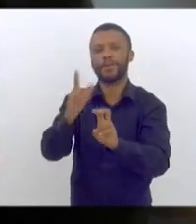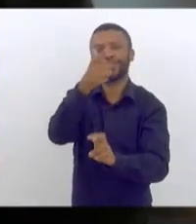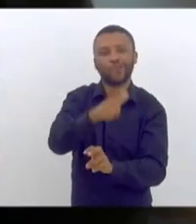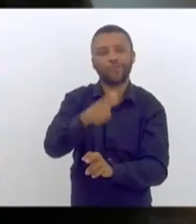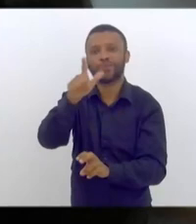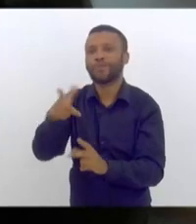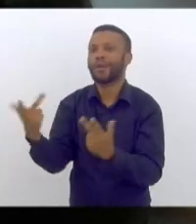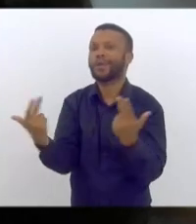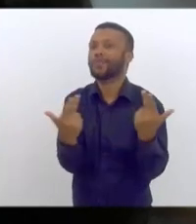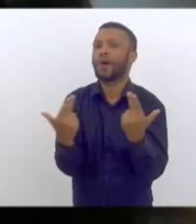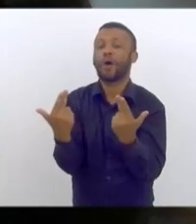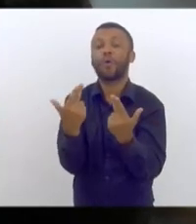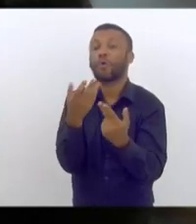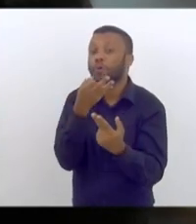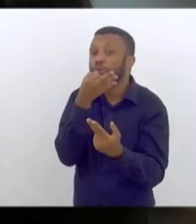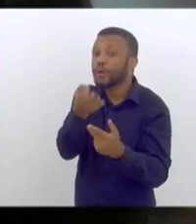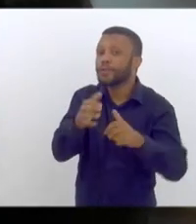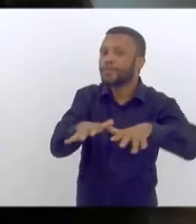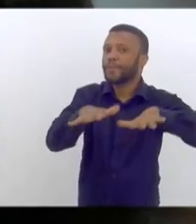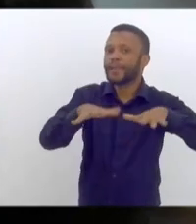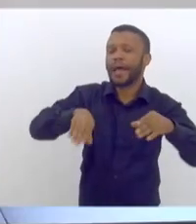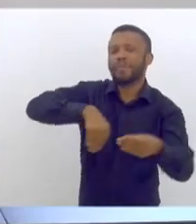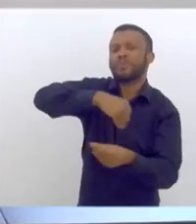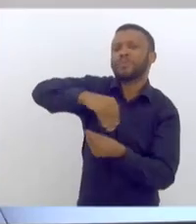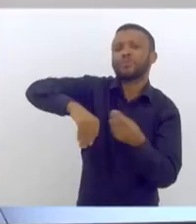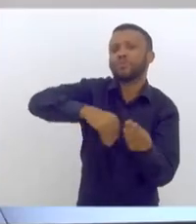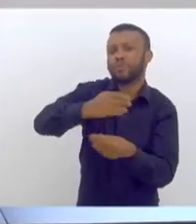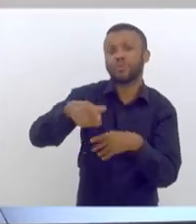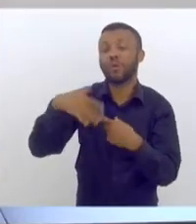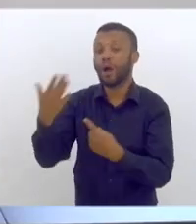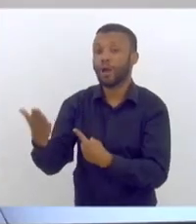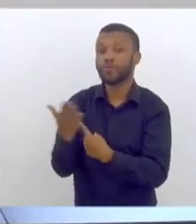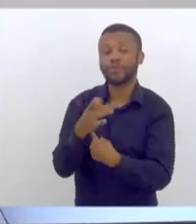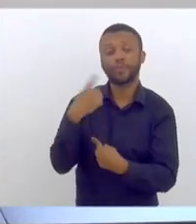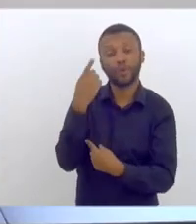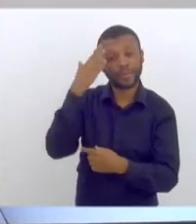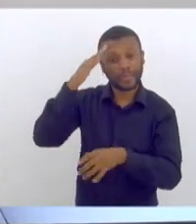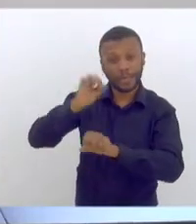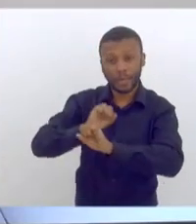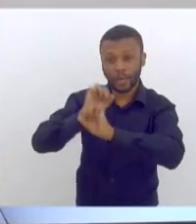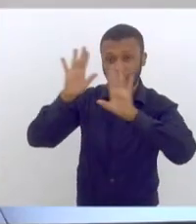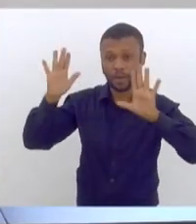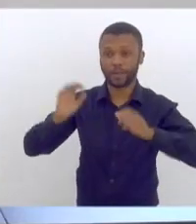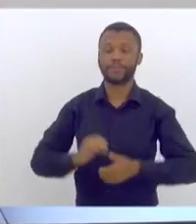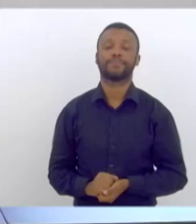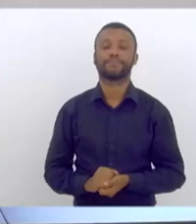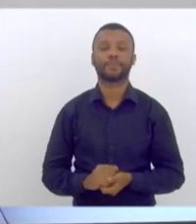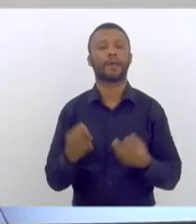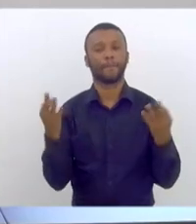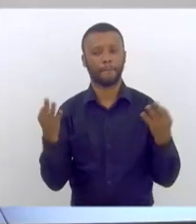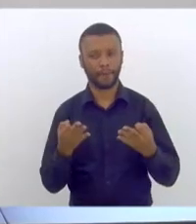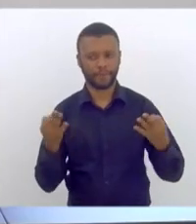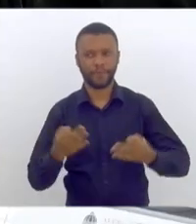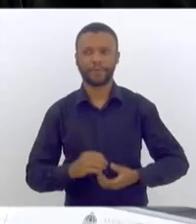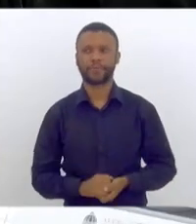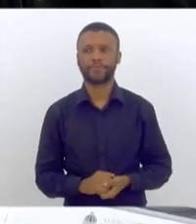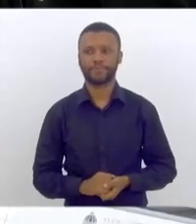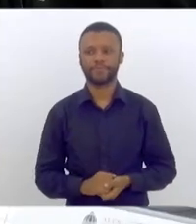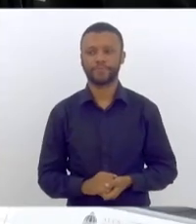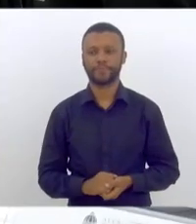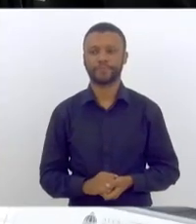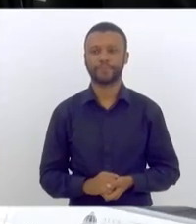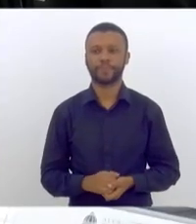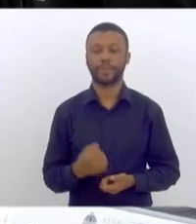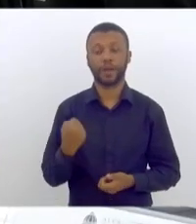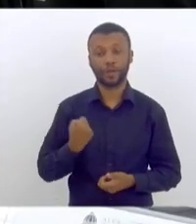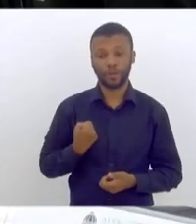emendas de plenária aí facilita a gente fazer o entendimento perfeitamente bom modificativa